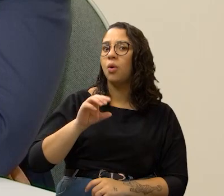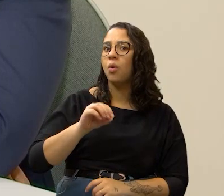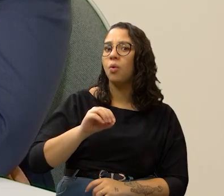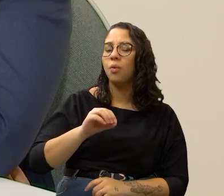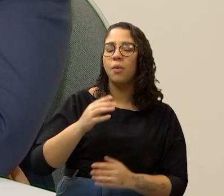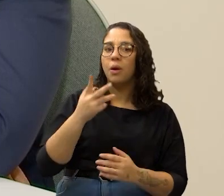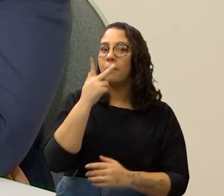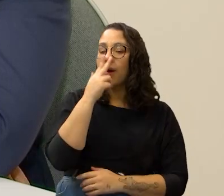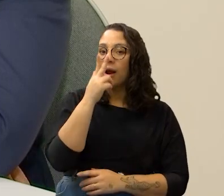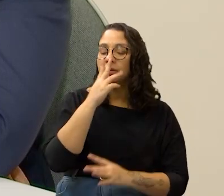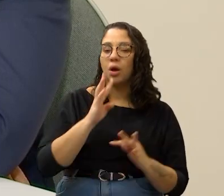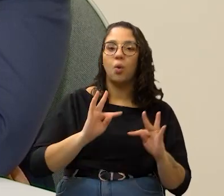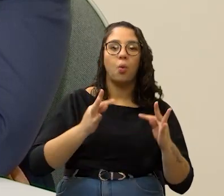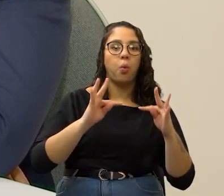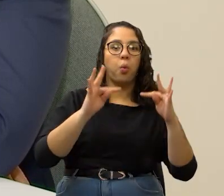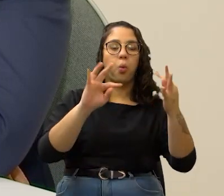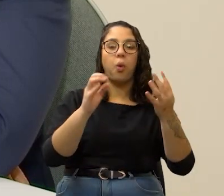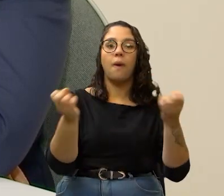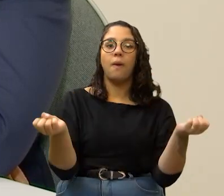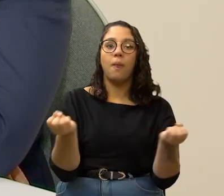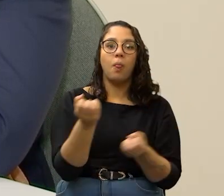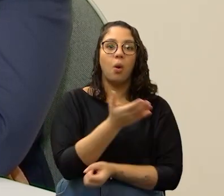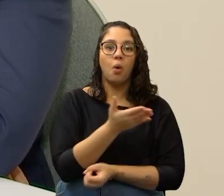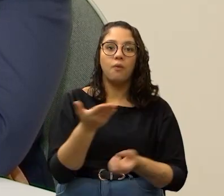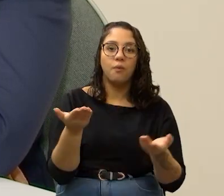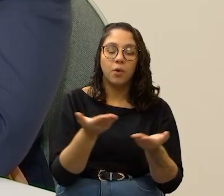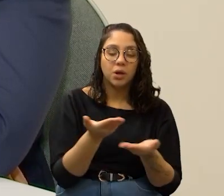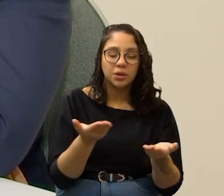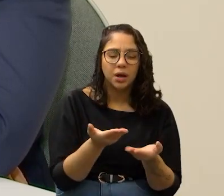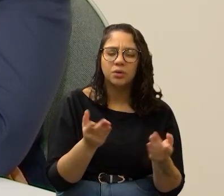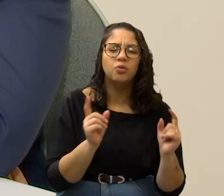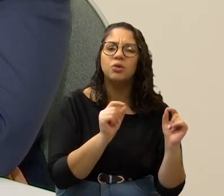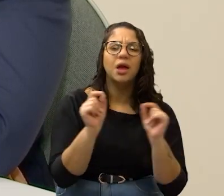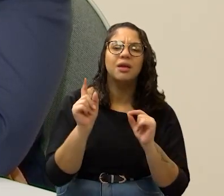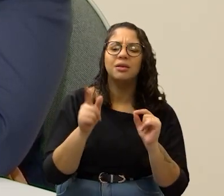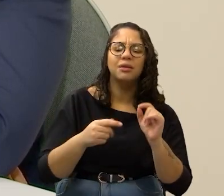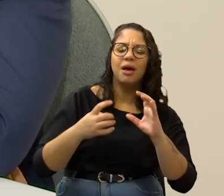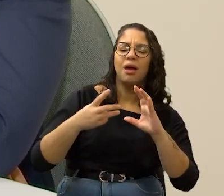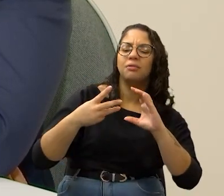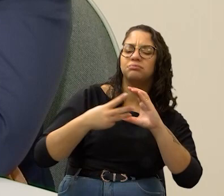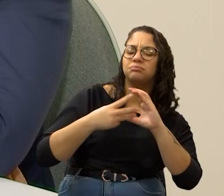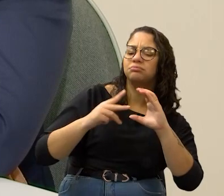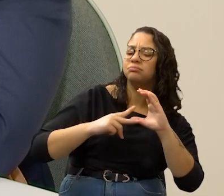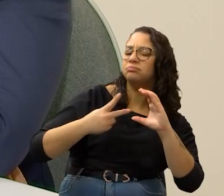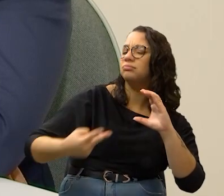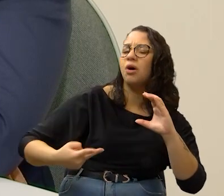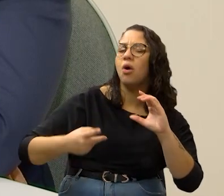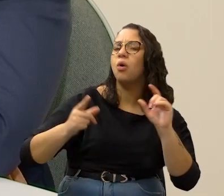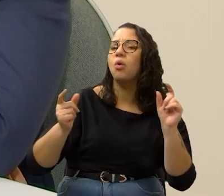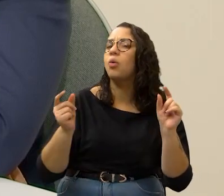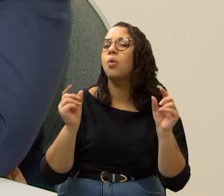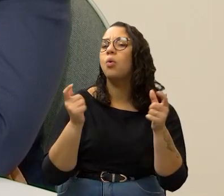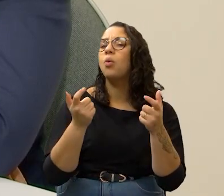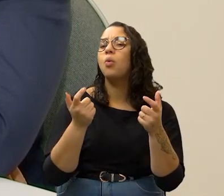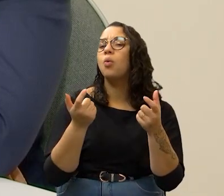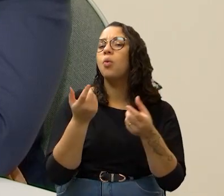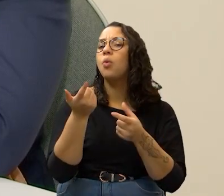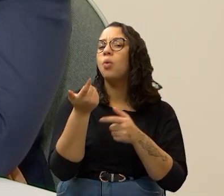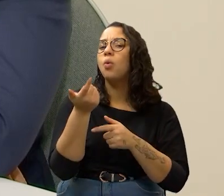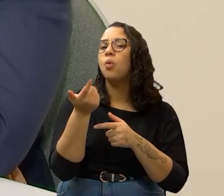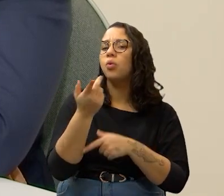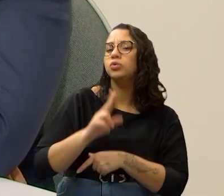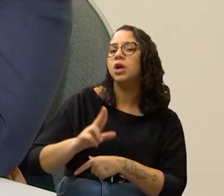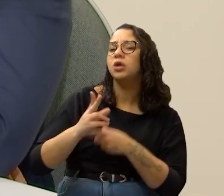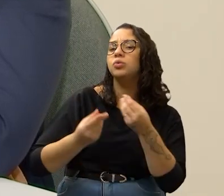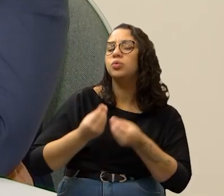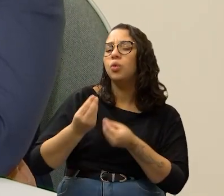bem moderna, parece coisa assim de cinema. O que se trata esse procedimento aí? No que ele pode ser usado aí nos nossos